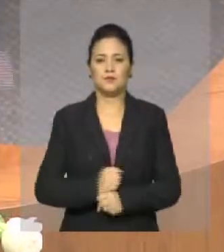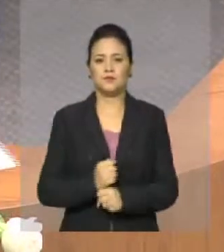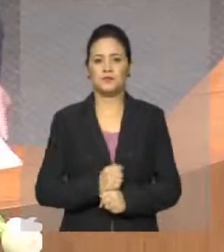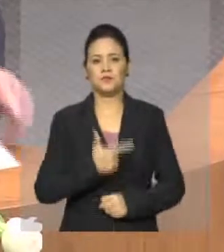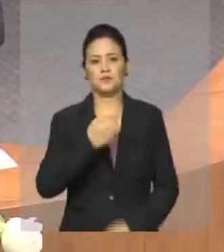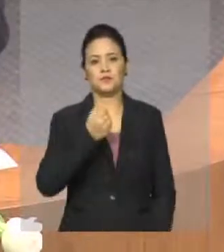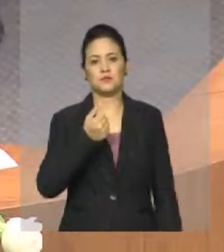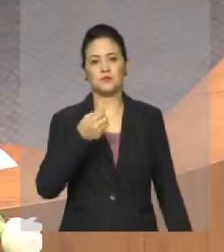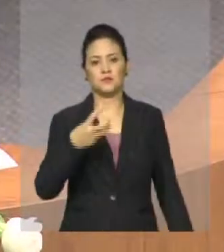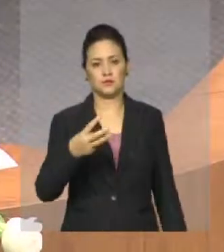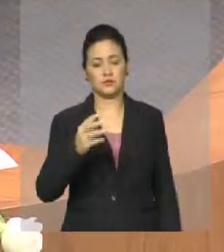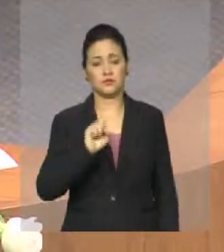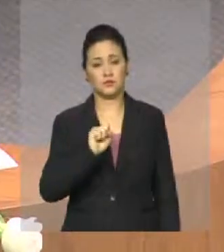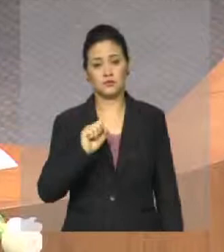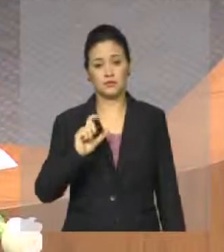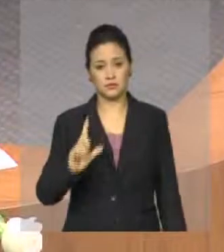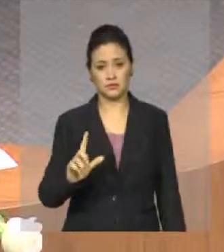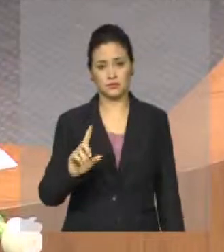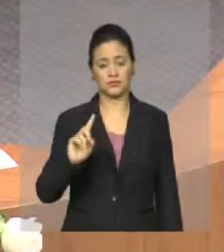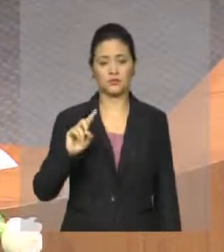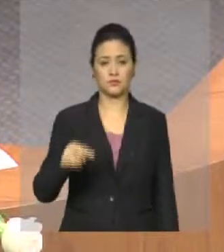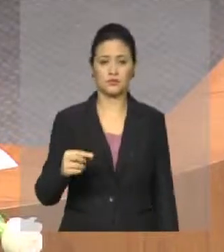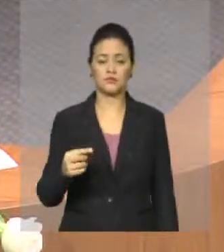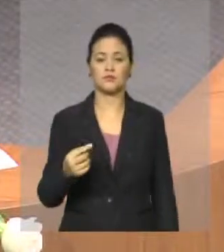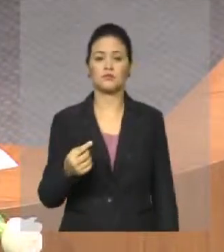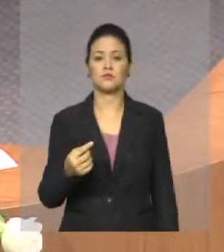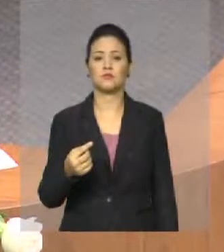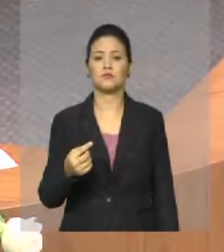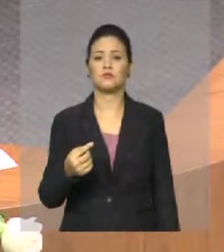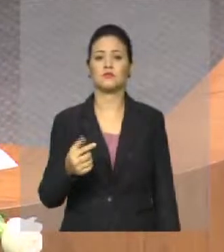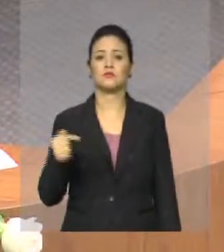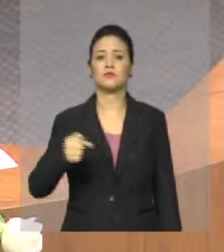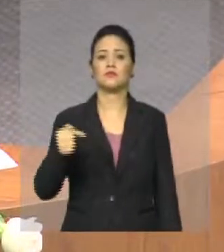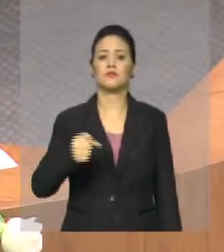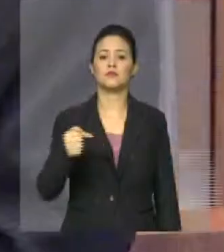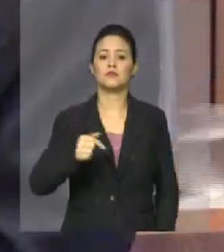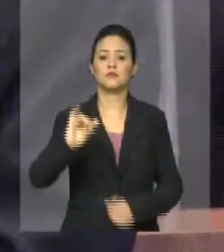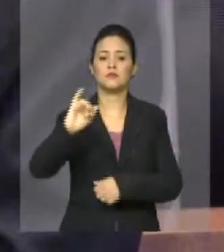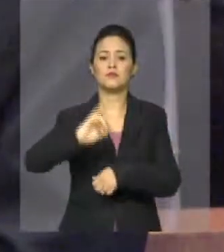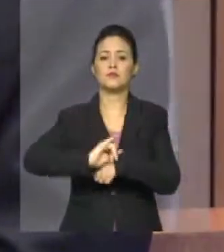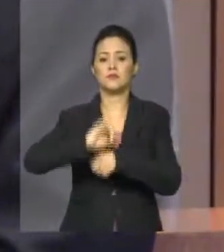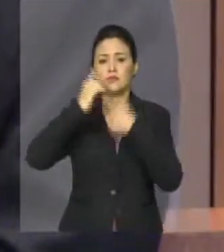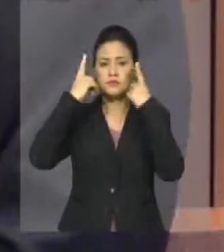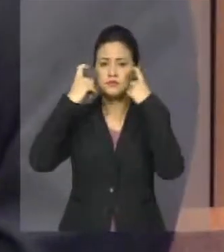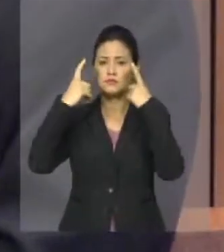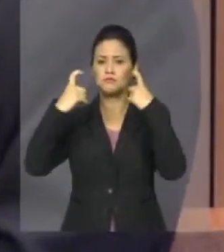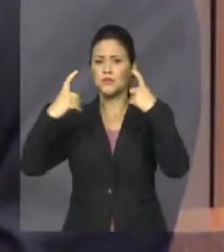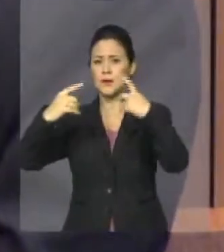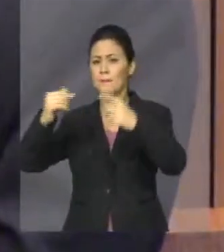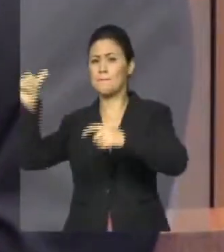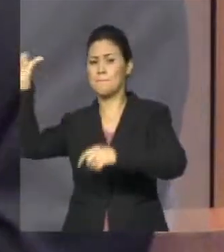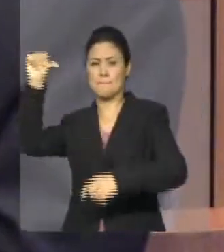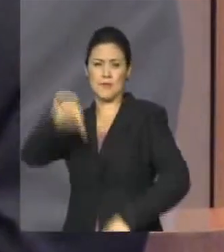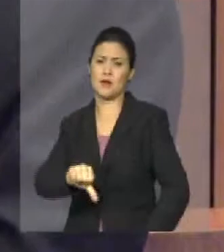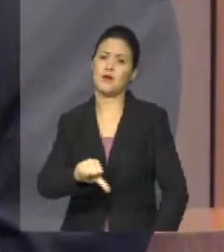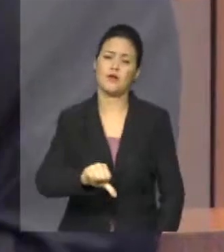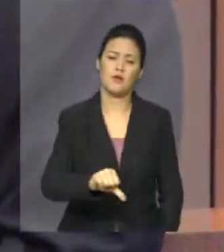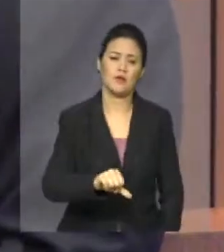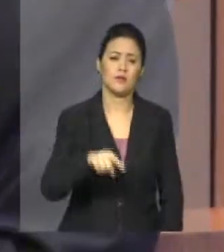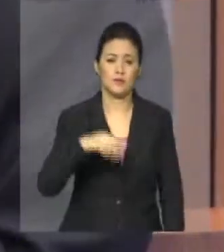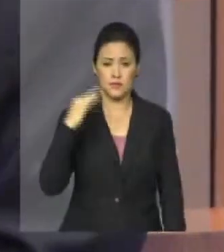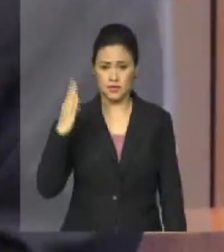São Luís era a sétima capital mais violenta do Brasil e